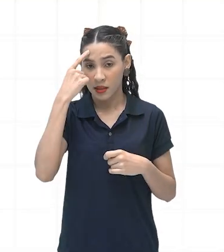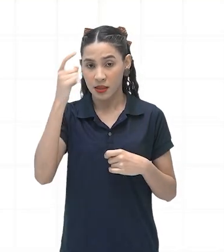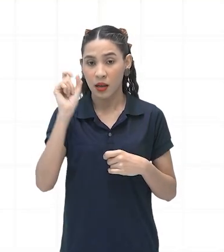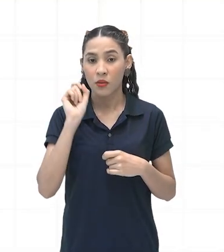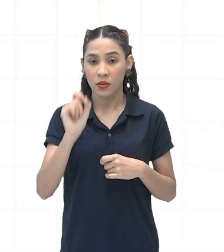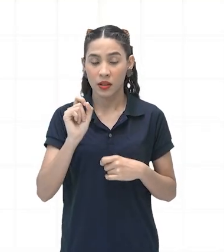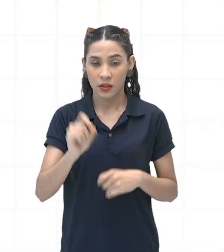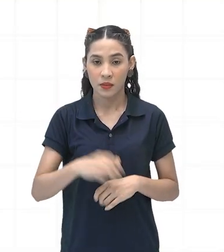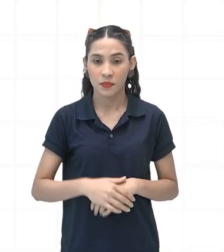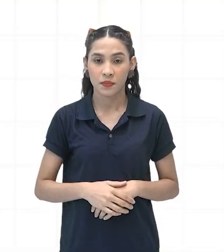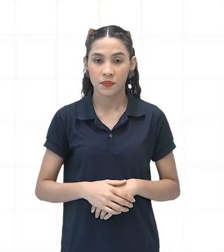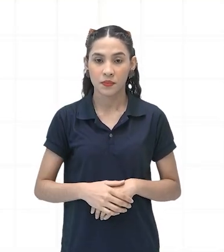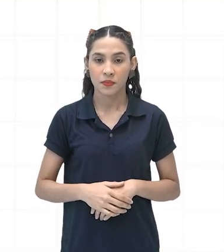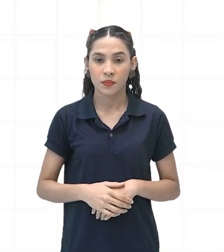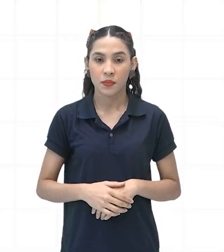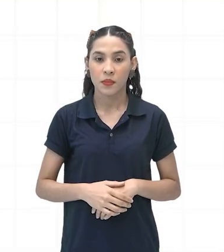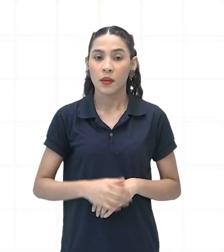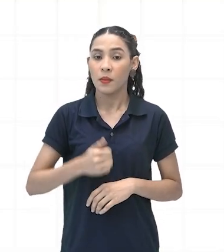pensar o seguinte.